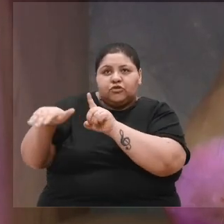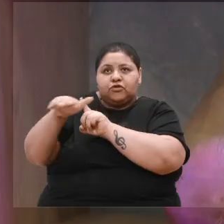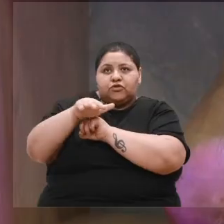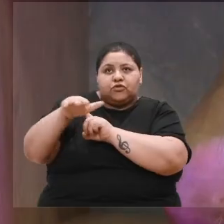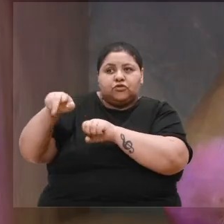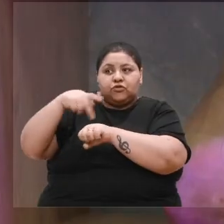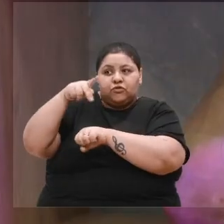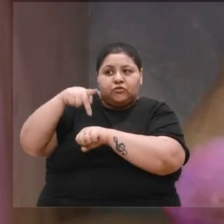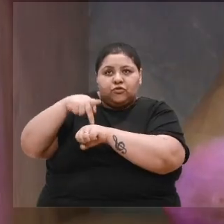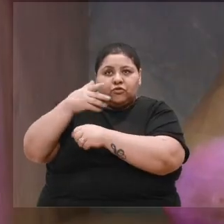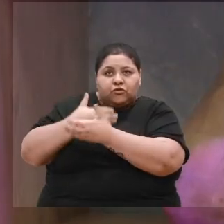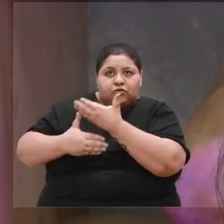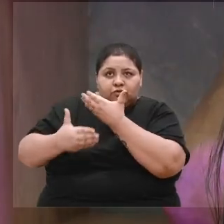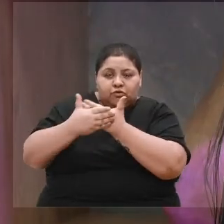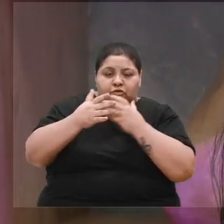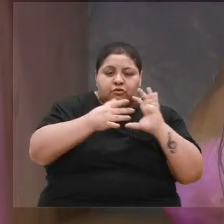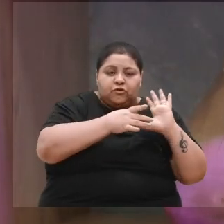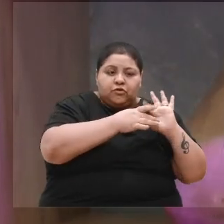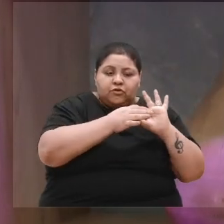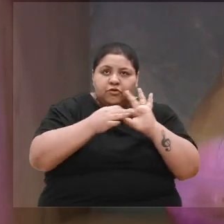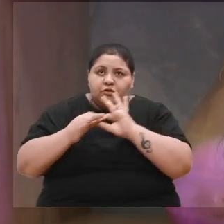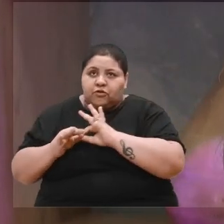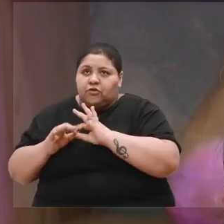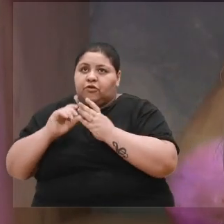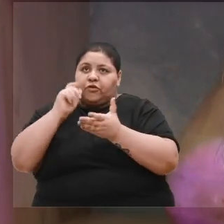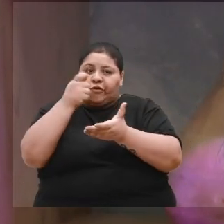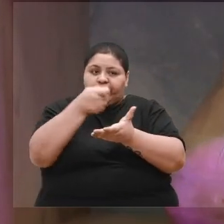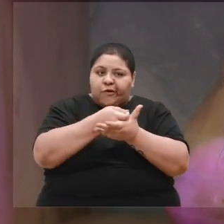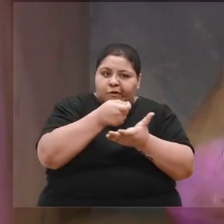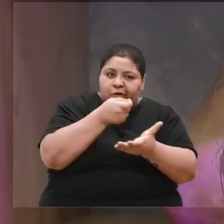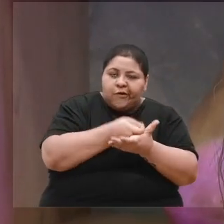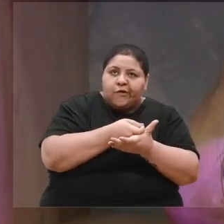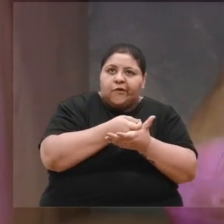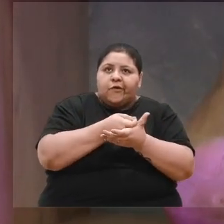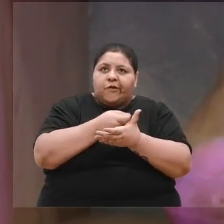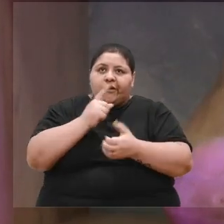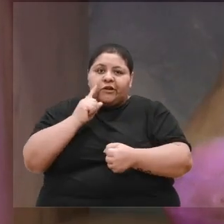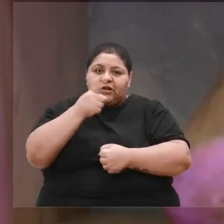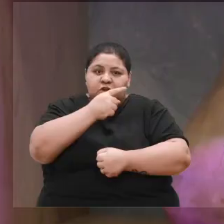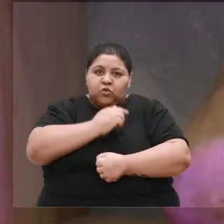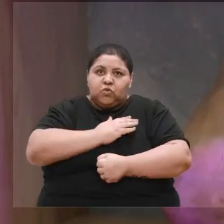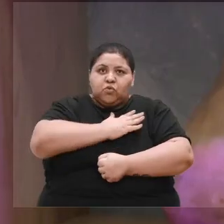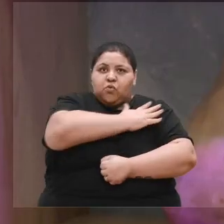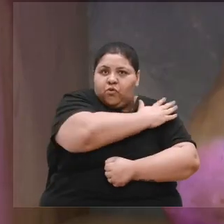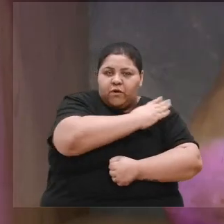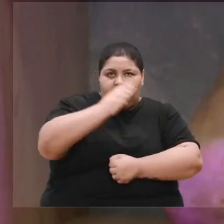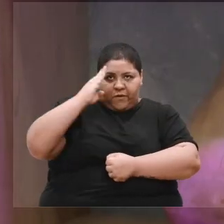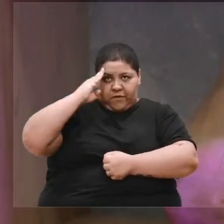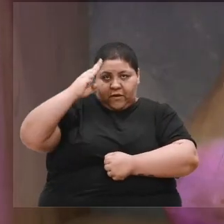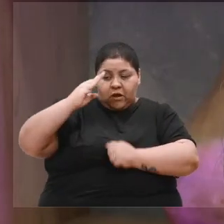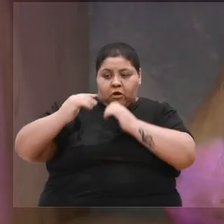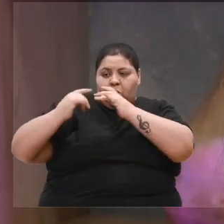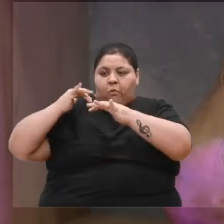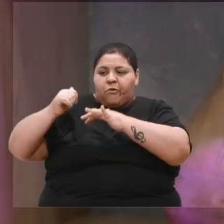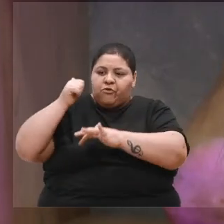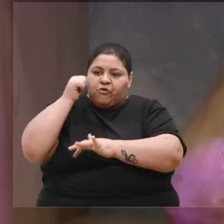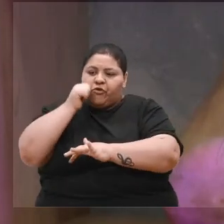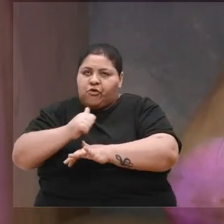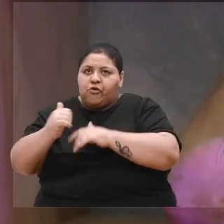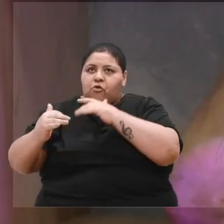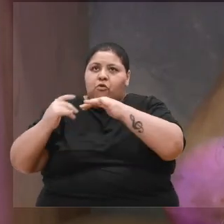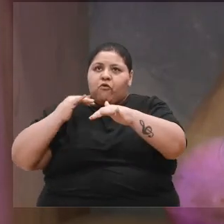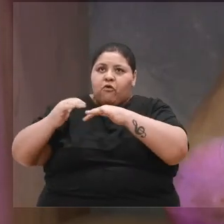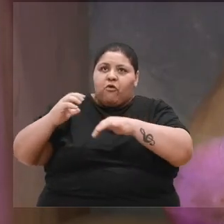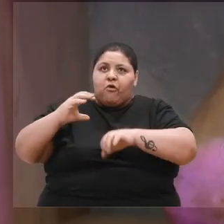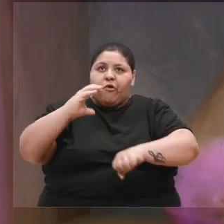sociais no país inteiro, né, no contexto ali da luta em oposição à ditadura civil-militar. E o movimento de mulheres, o